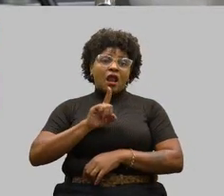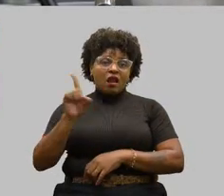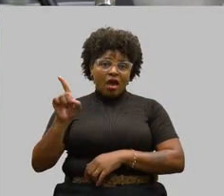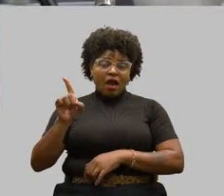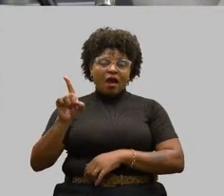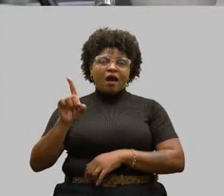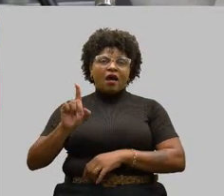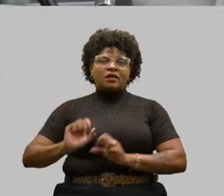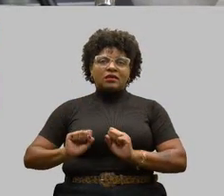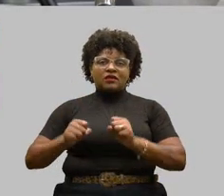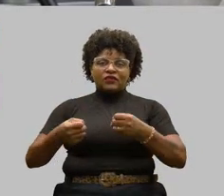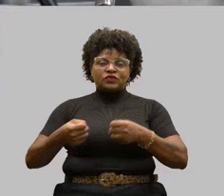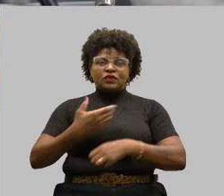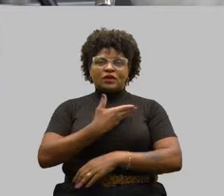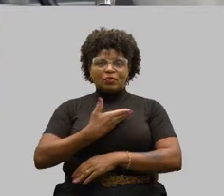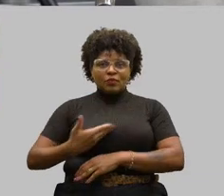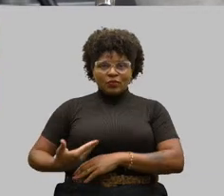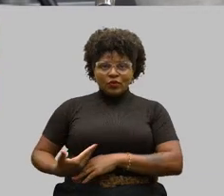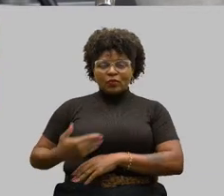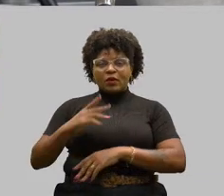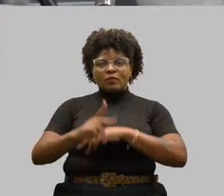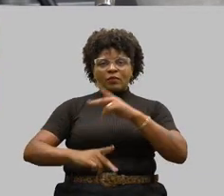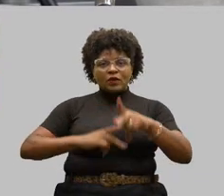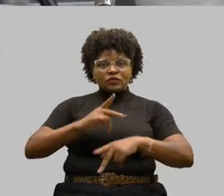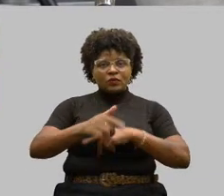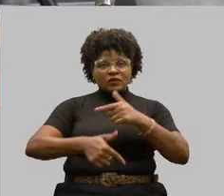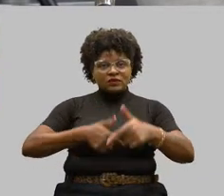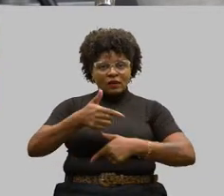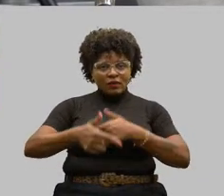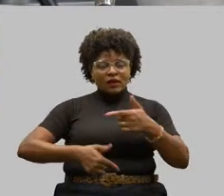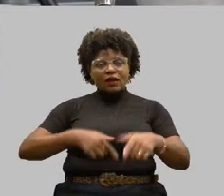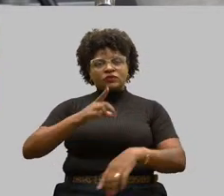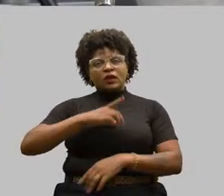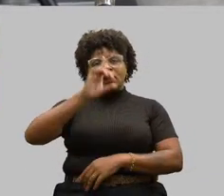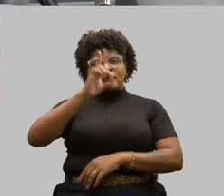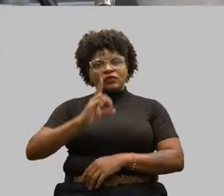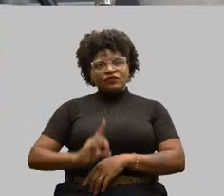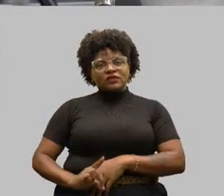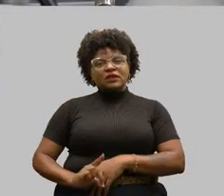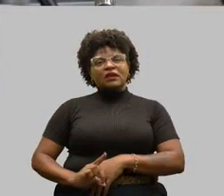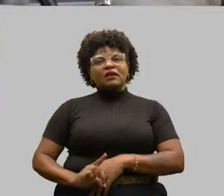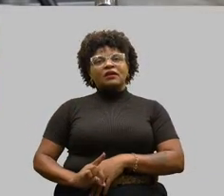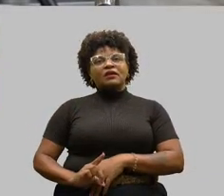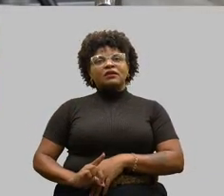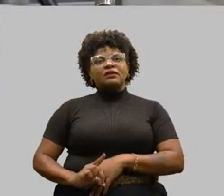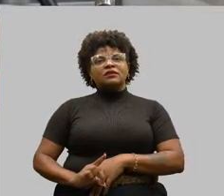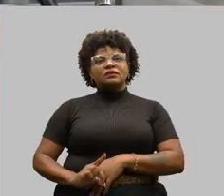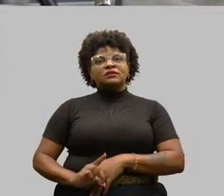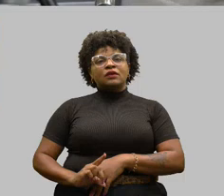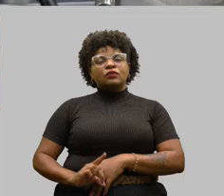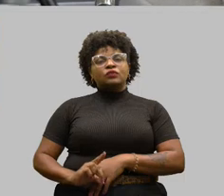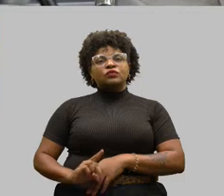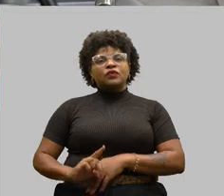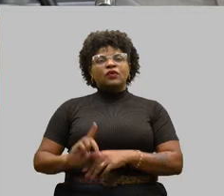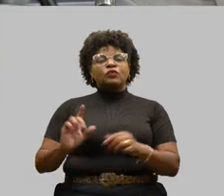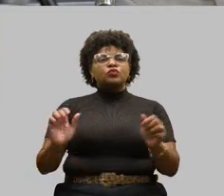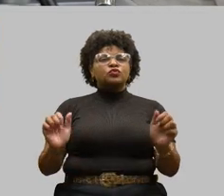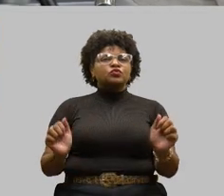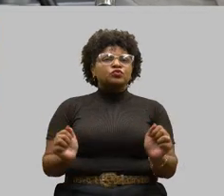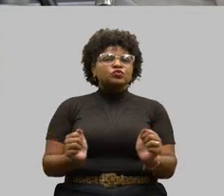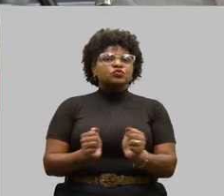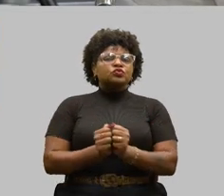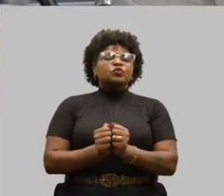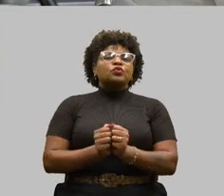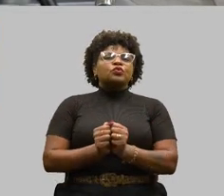do tribunal é as pessoas trabalhando pessoas com deficiência é trabalhando conosco através da intervenção do